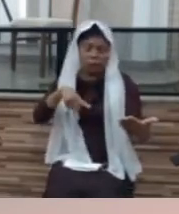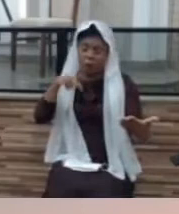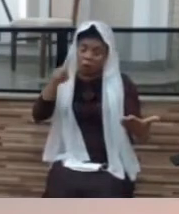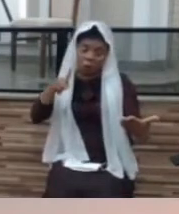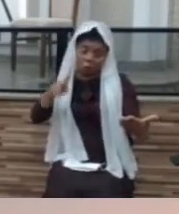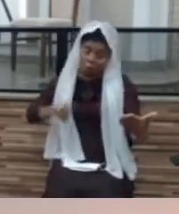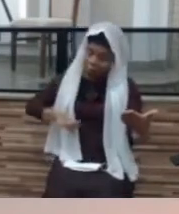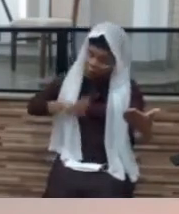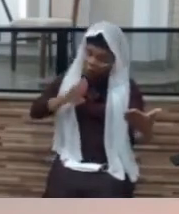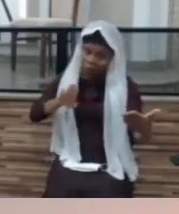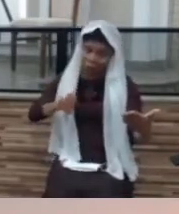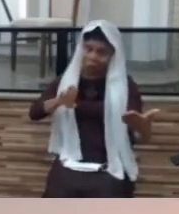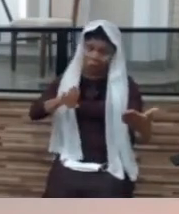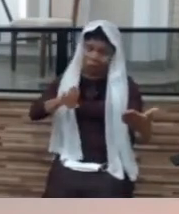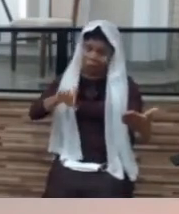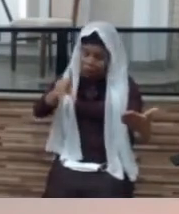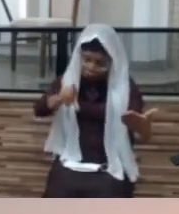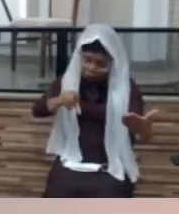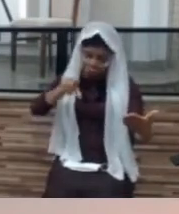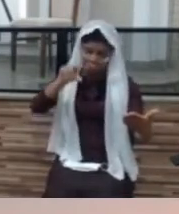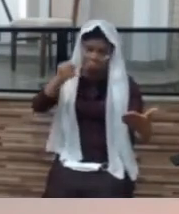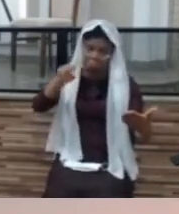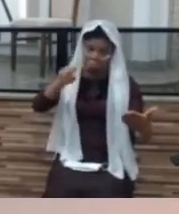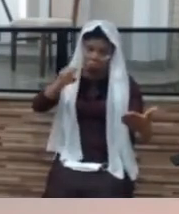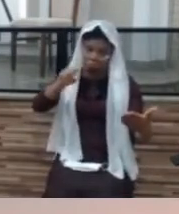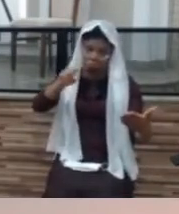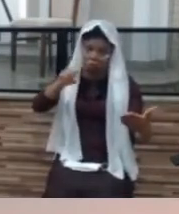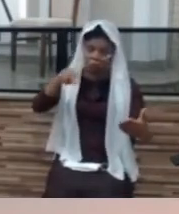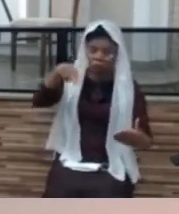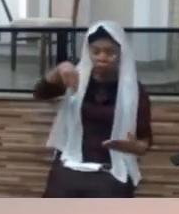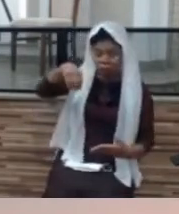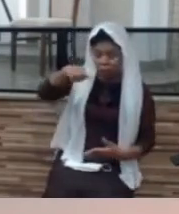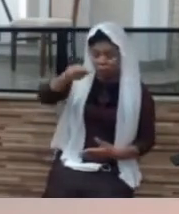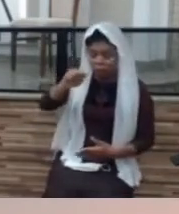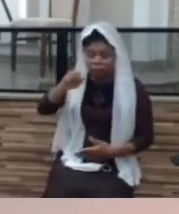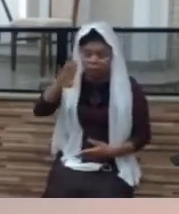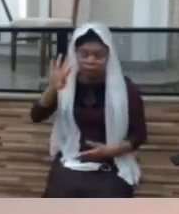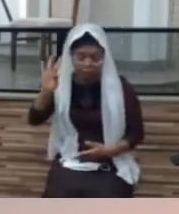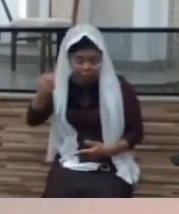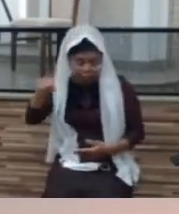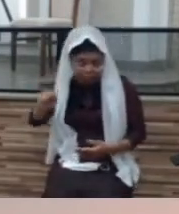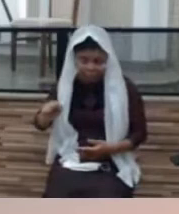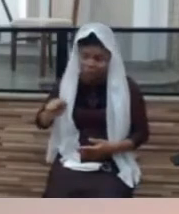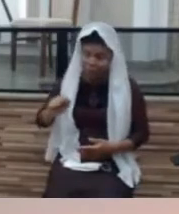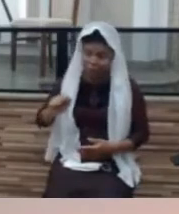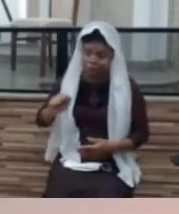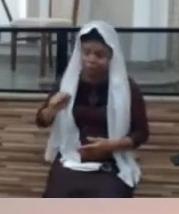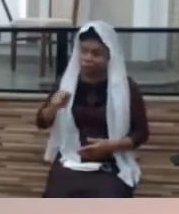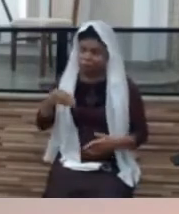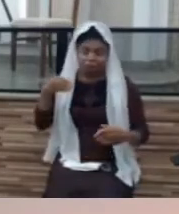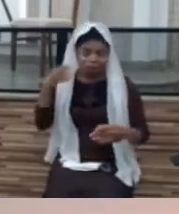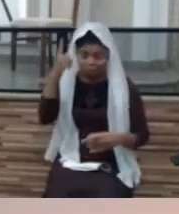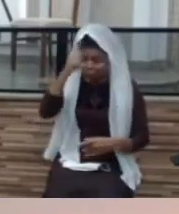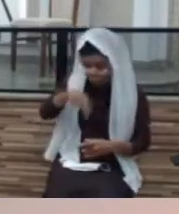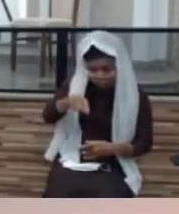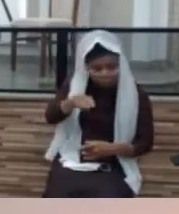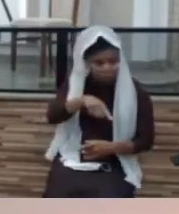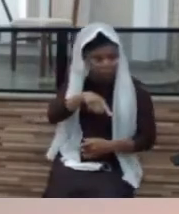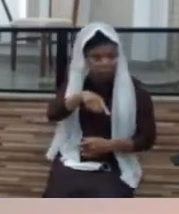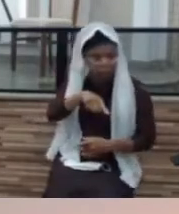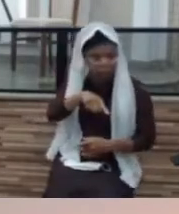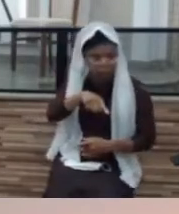Deus, porquanto não tinham saído ao encontro dos filhos de Israel com pão e água,